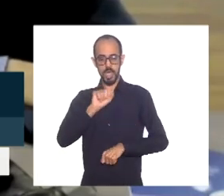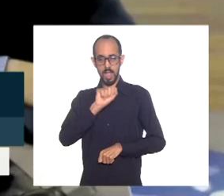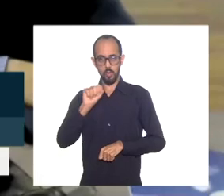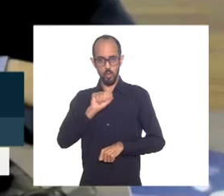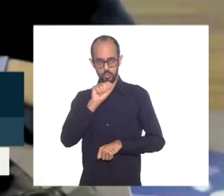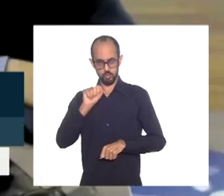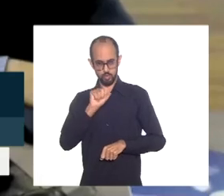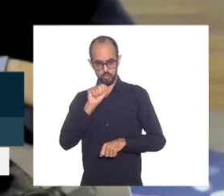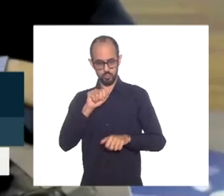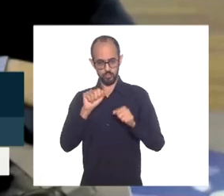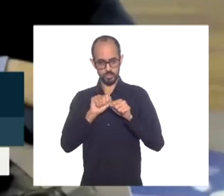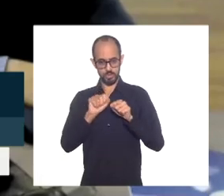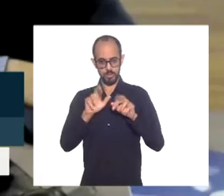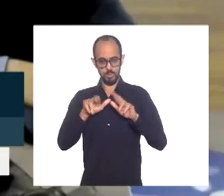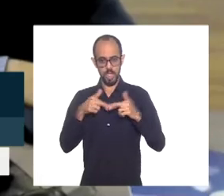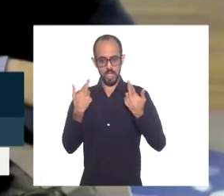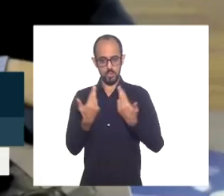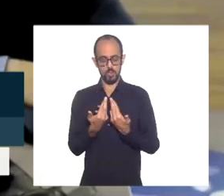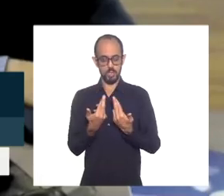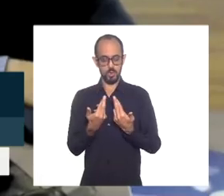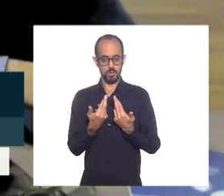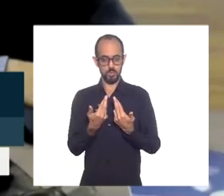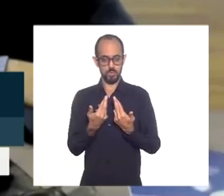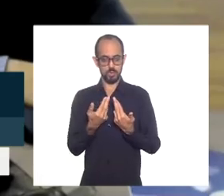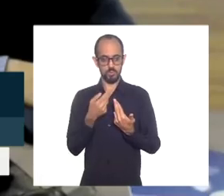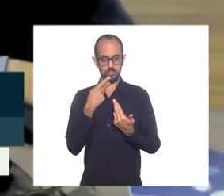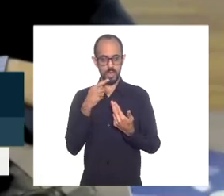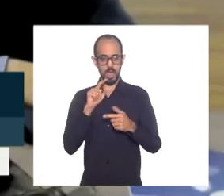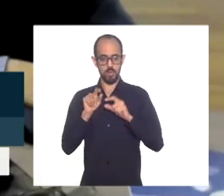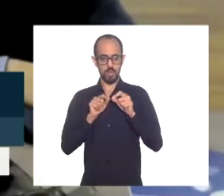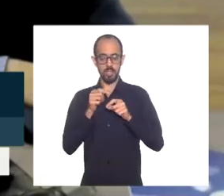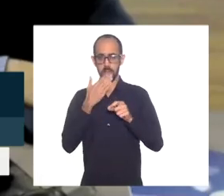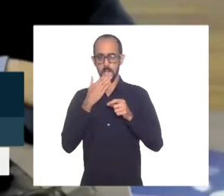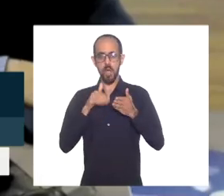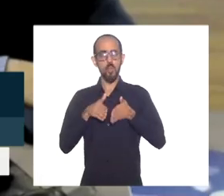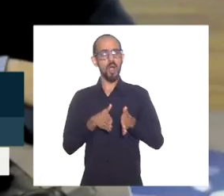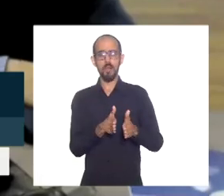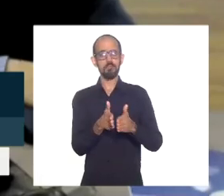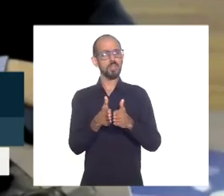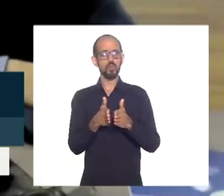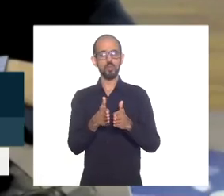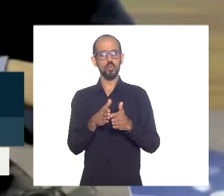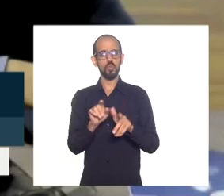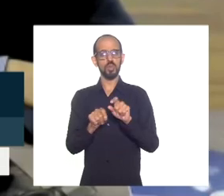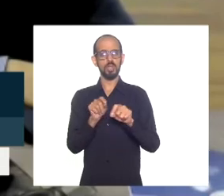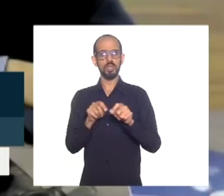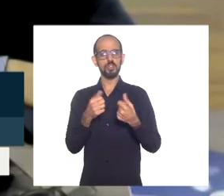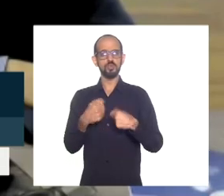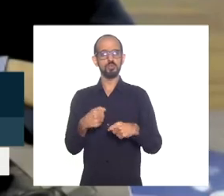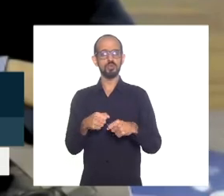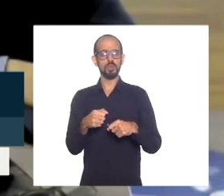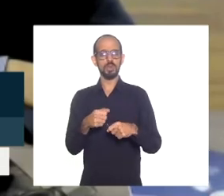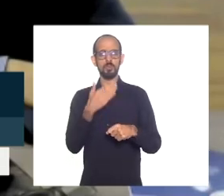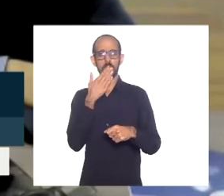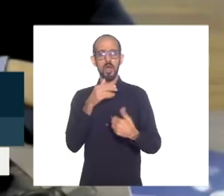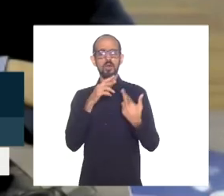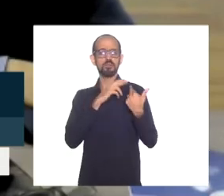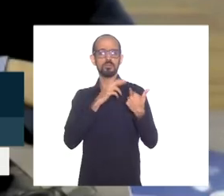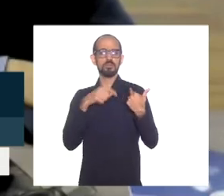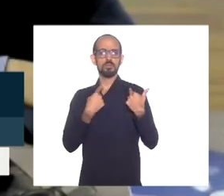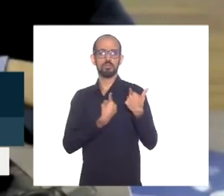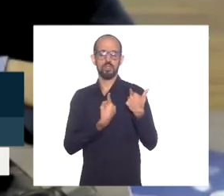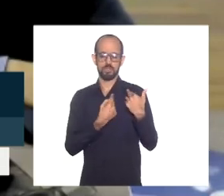Luiz, para que a gente possa dizer qual é o caminho, o que a gente precisa fazer, o dever de casa,